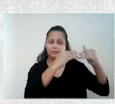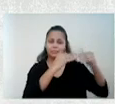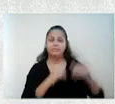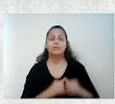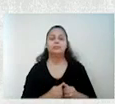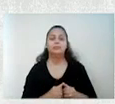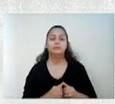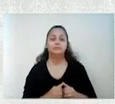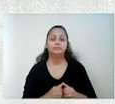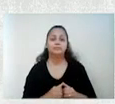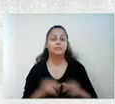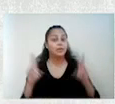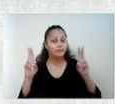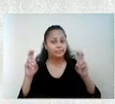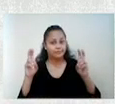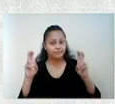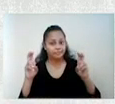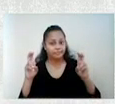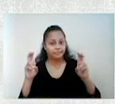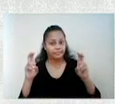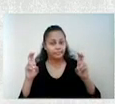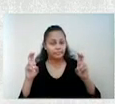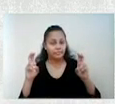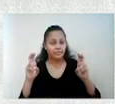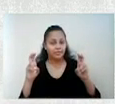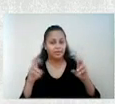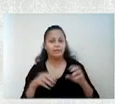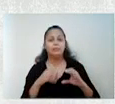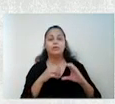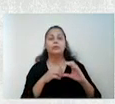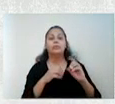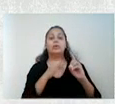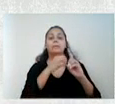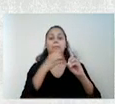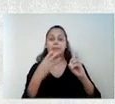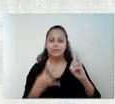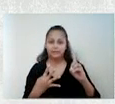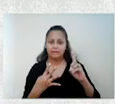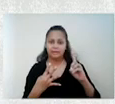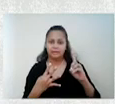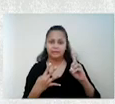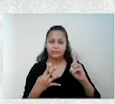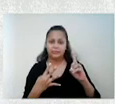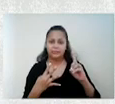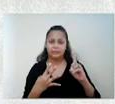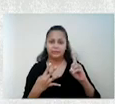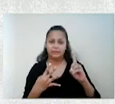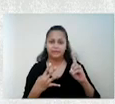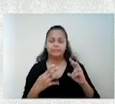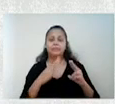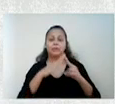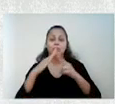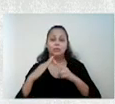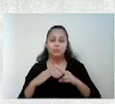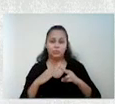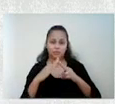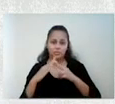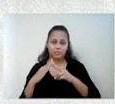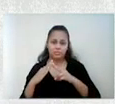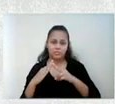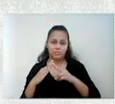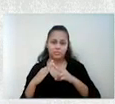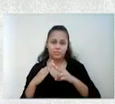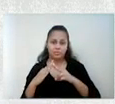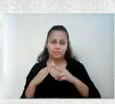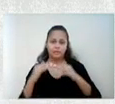O termo renascimento, utilizado para descrever o processo de crescimento comercial e urbano vivido pela Europa a partir da Baixa